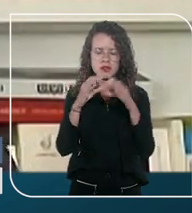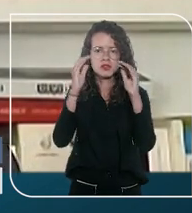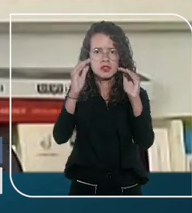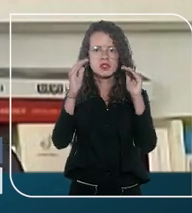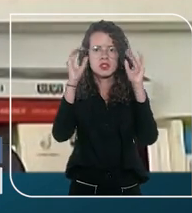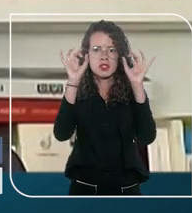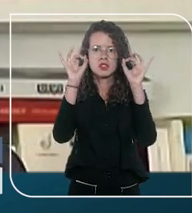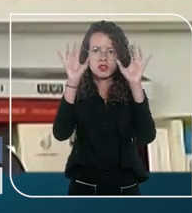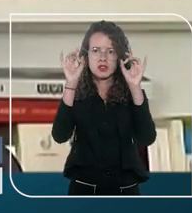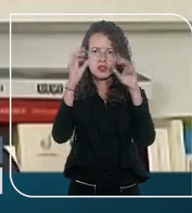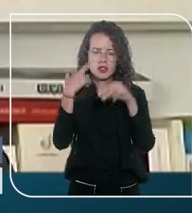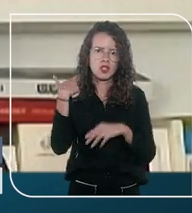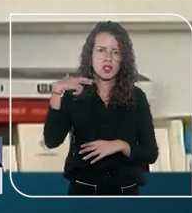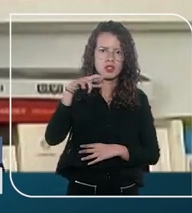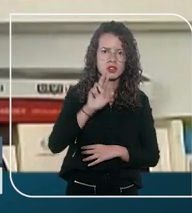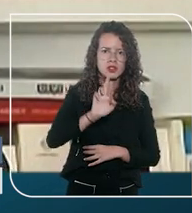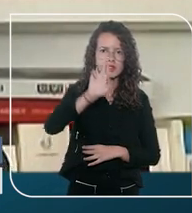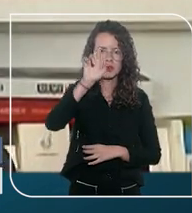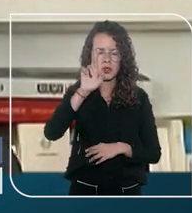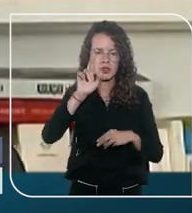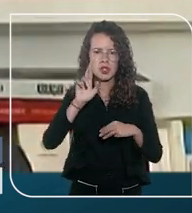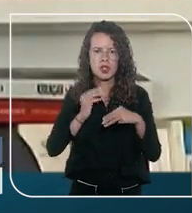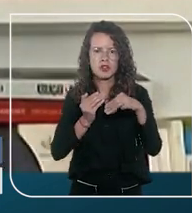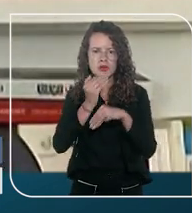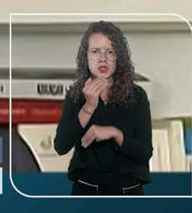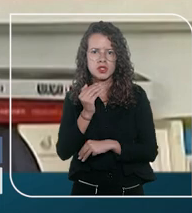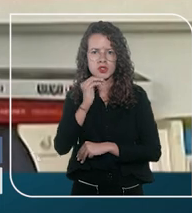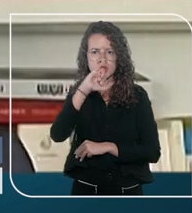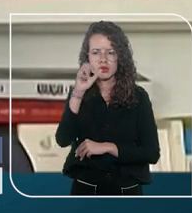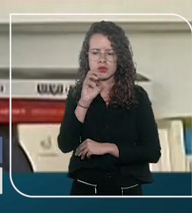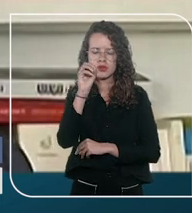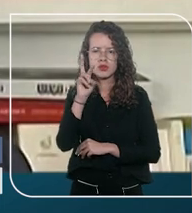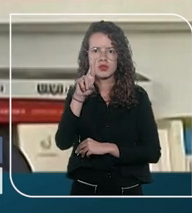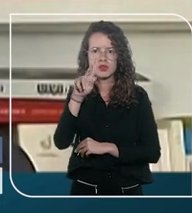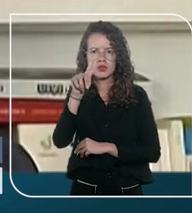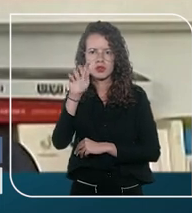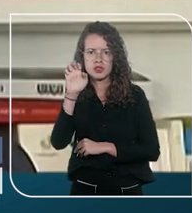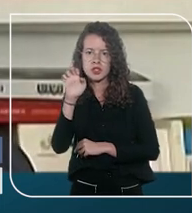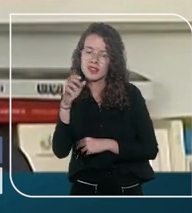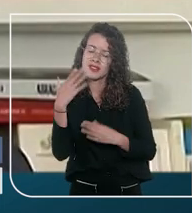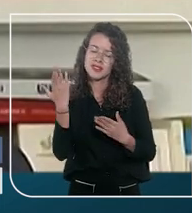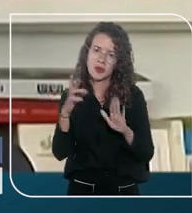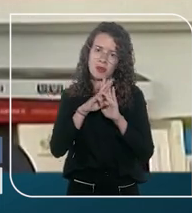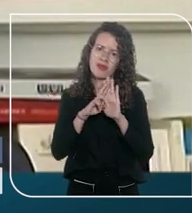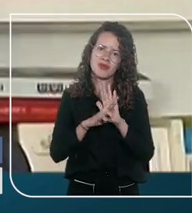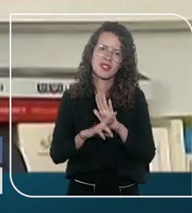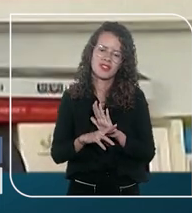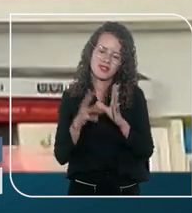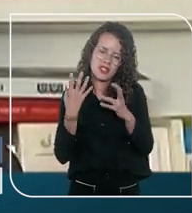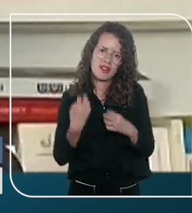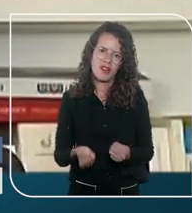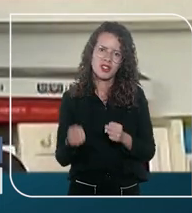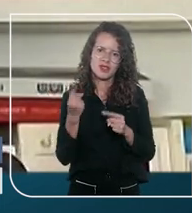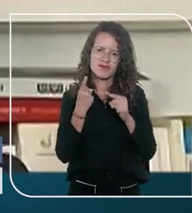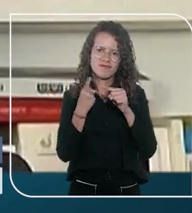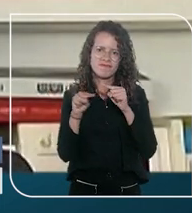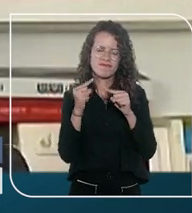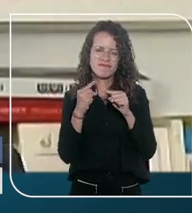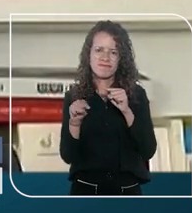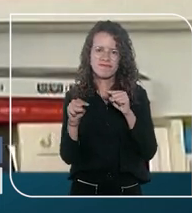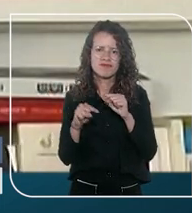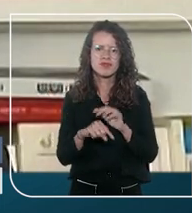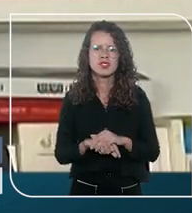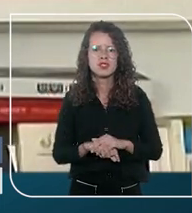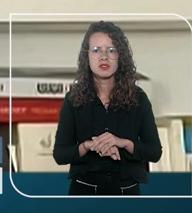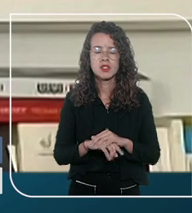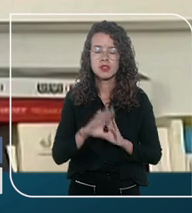Especial, repito, relatoria do ministro Jorge Mussi, de que não estaria preenchido o requisito de admissibilidade. Claro, se a gente imaginar